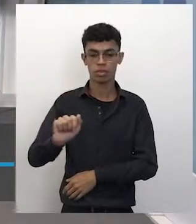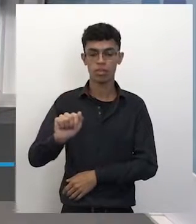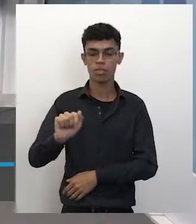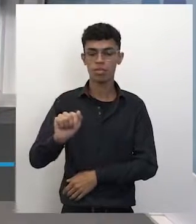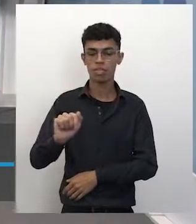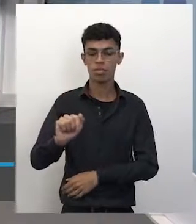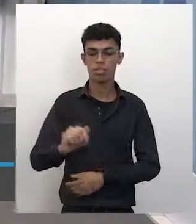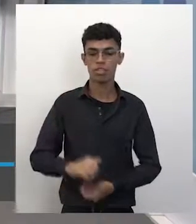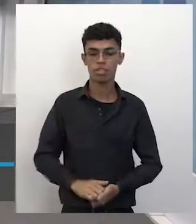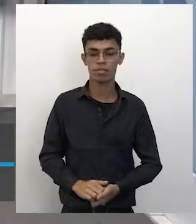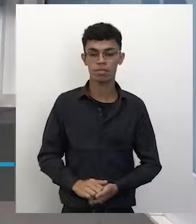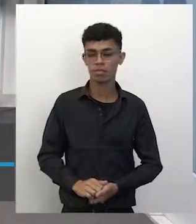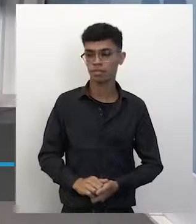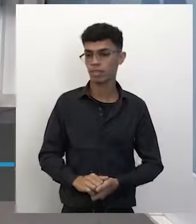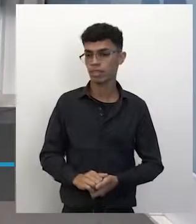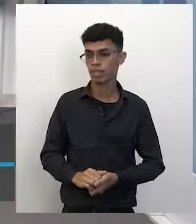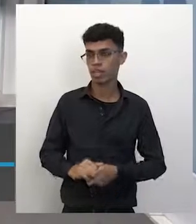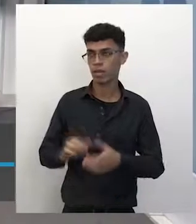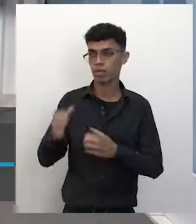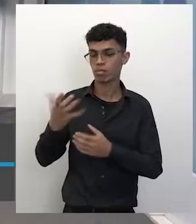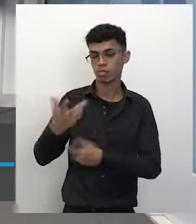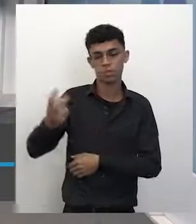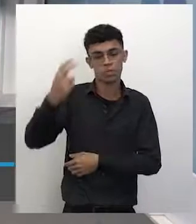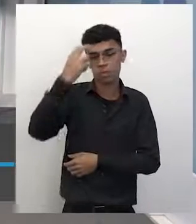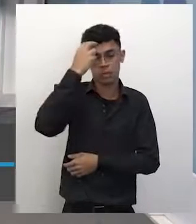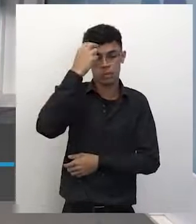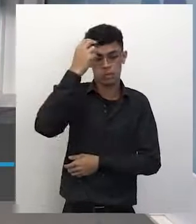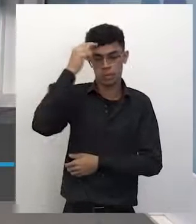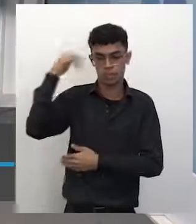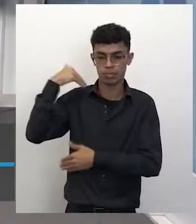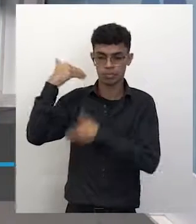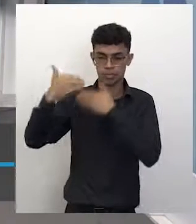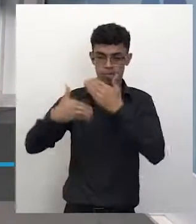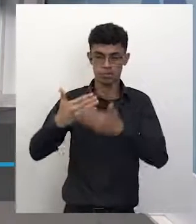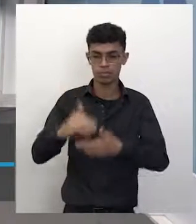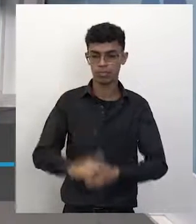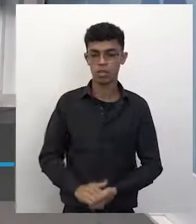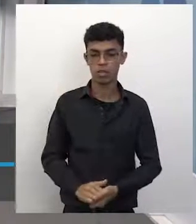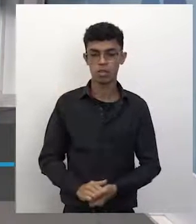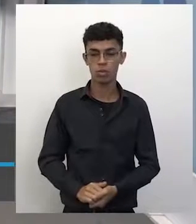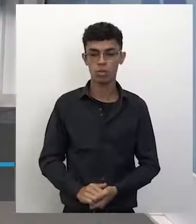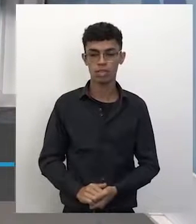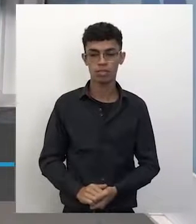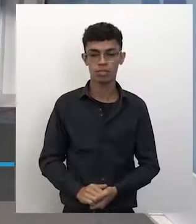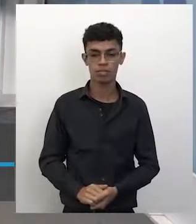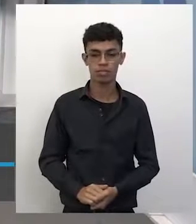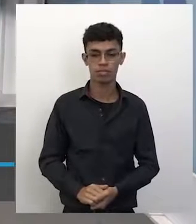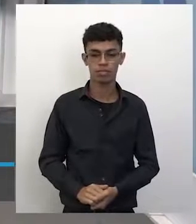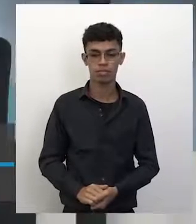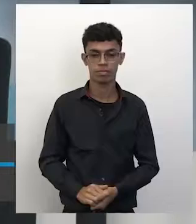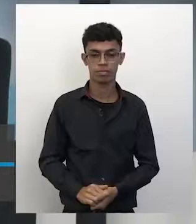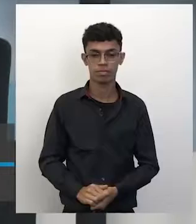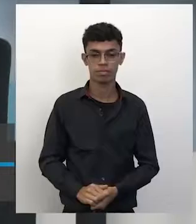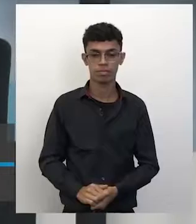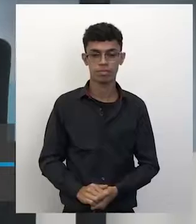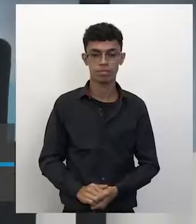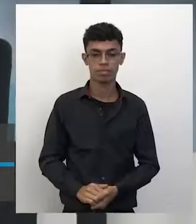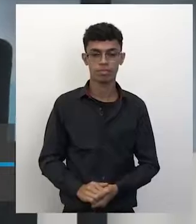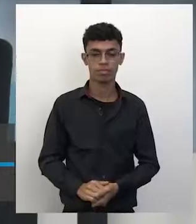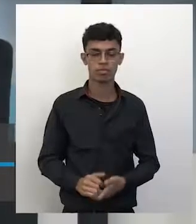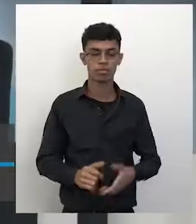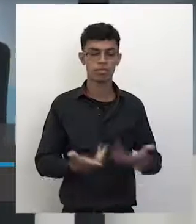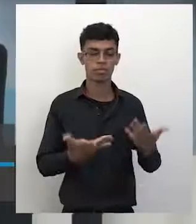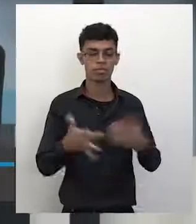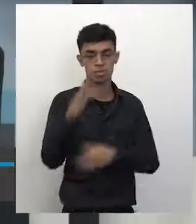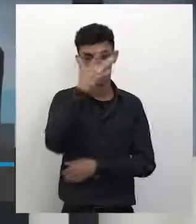imaterial. Exatamente. Legal. Então, seguimos, turma. Que bom que a Pei Leonardo Lopes Bonfim está amando